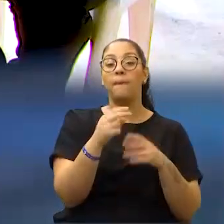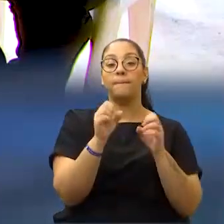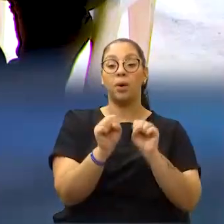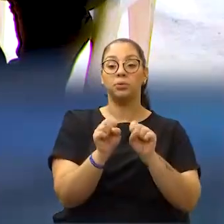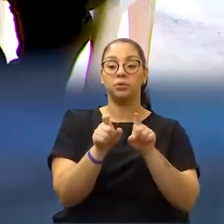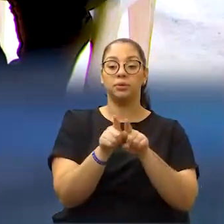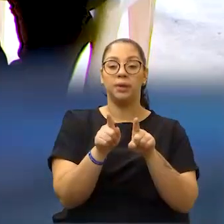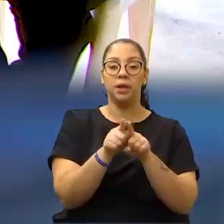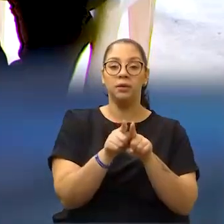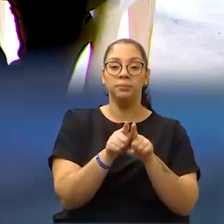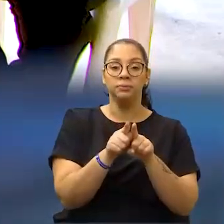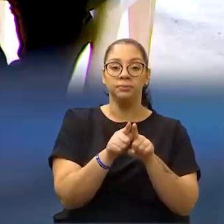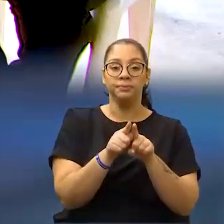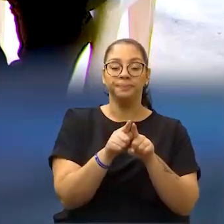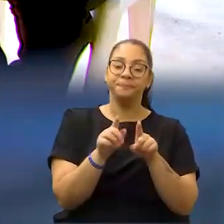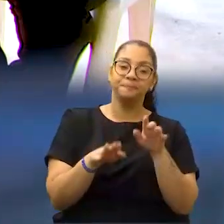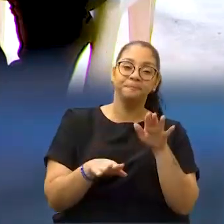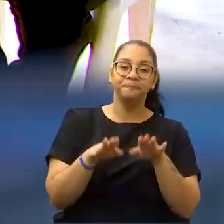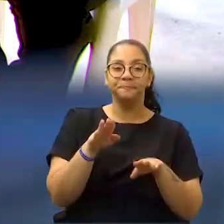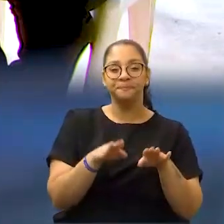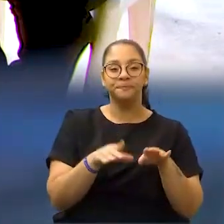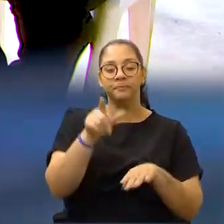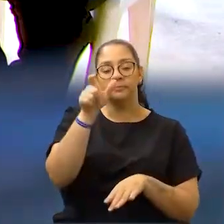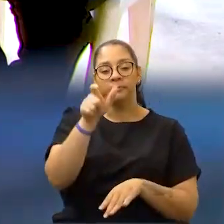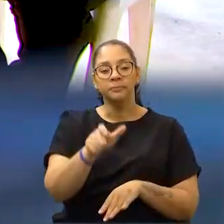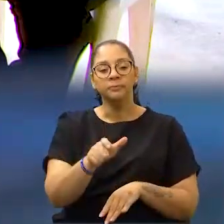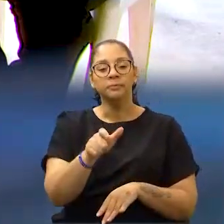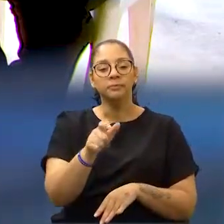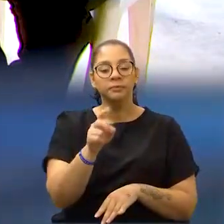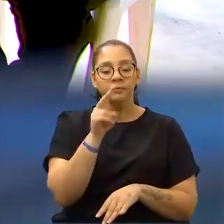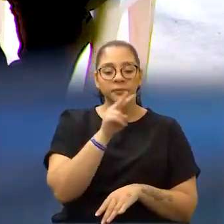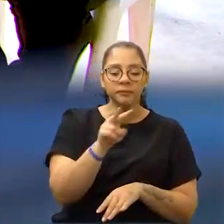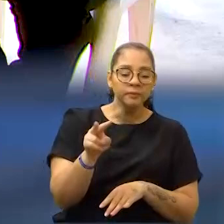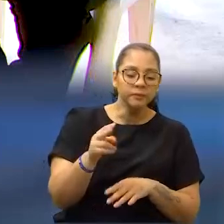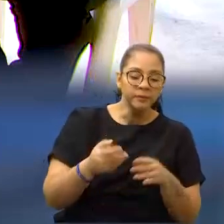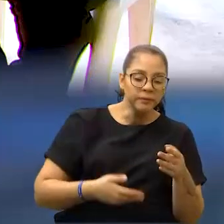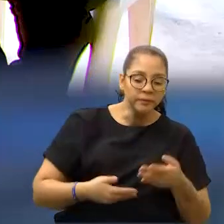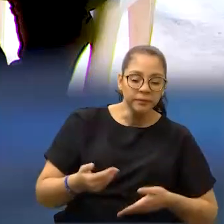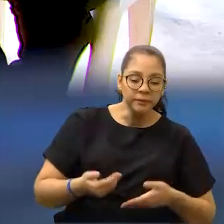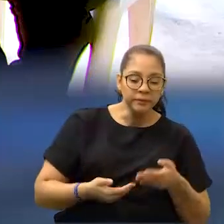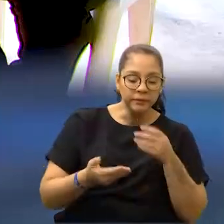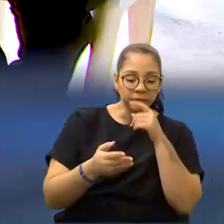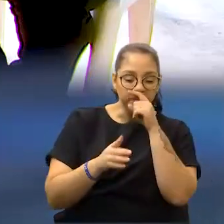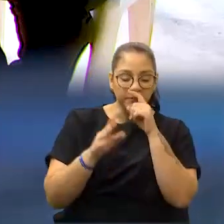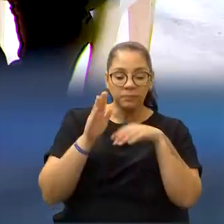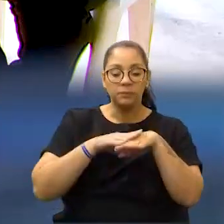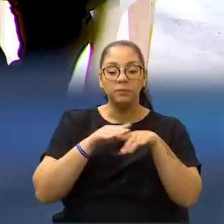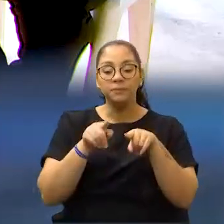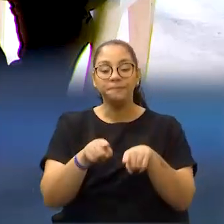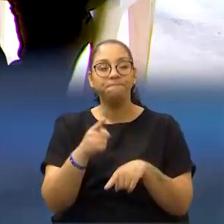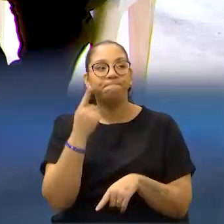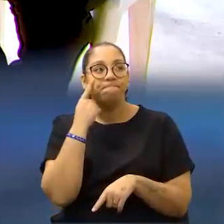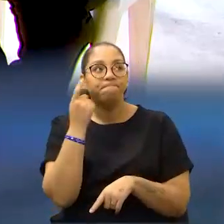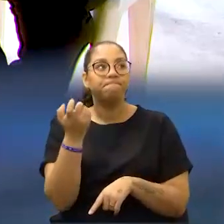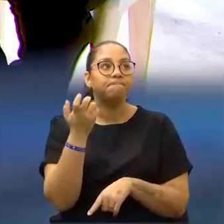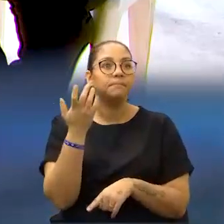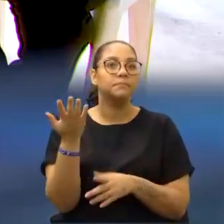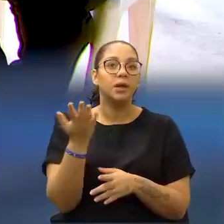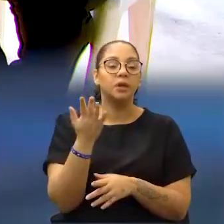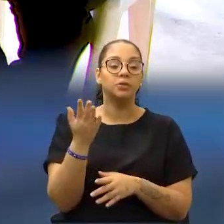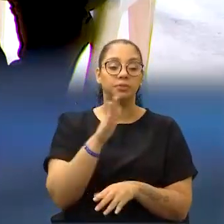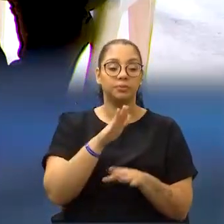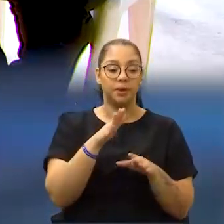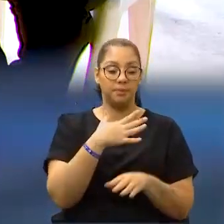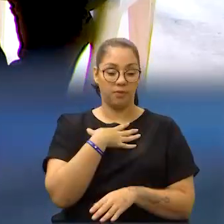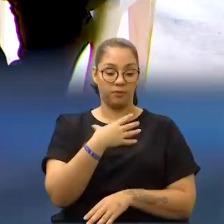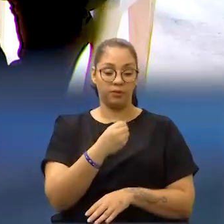vir daí, ou também podem ser, talvez, alguém que veja o serviço realizado aqui